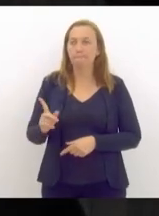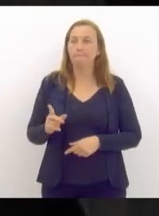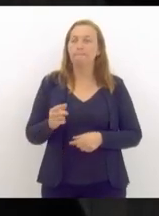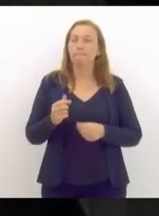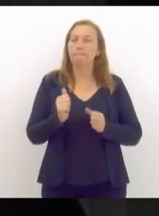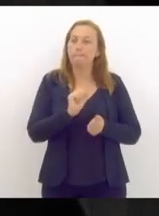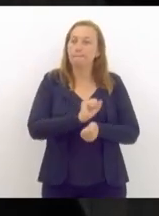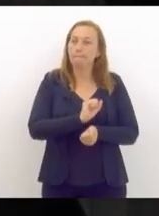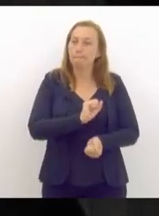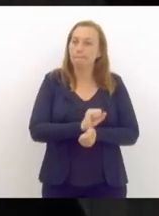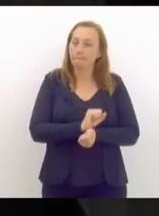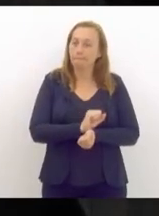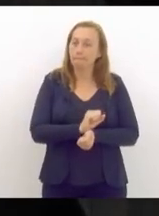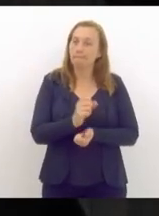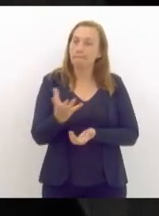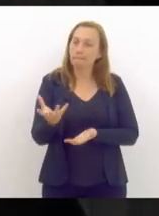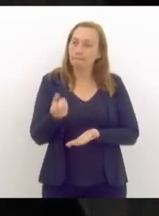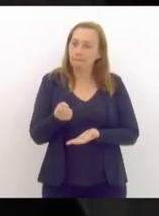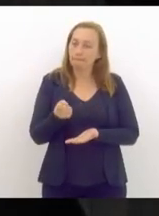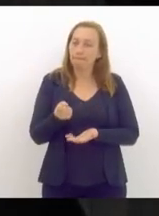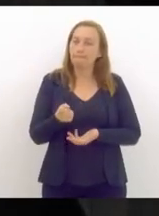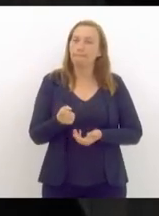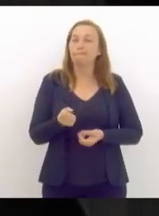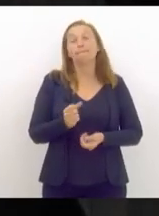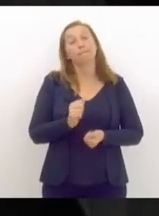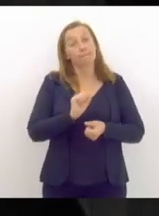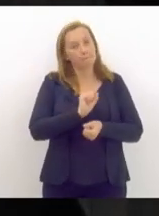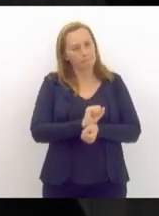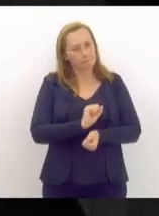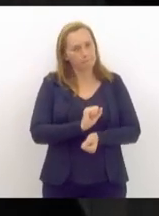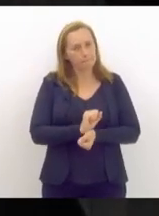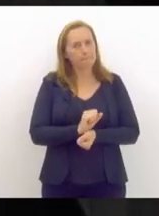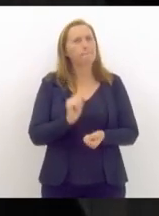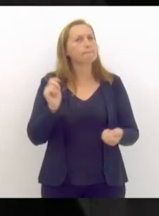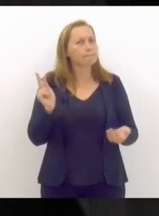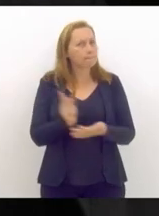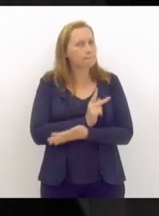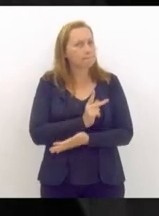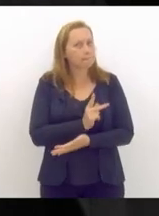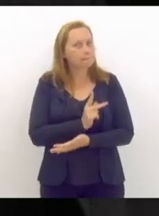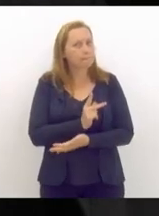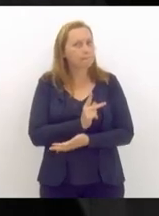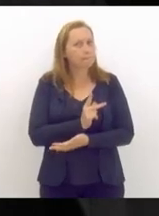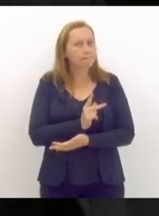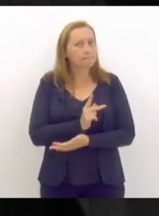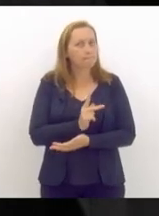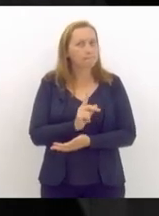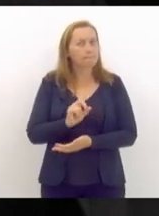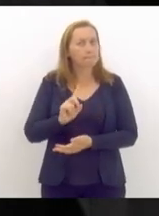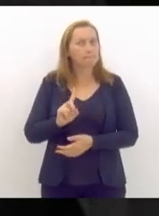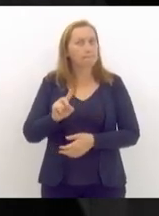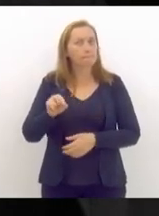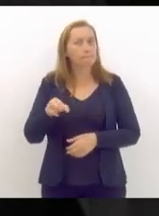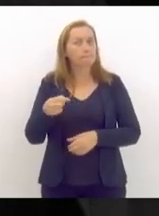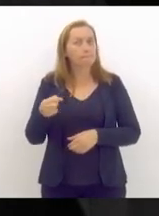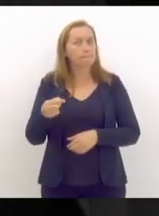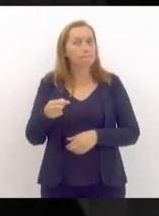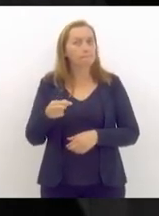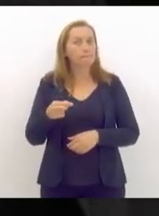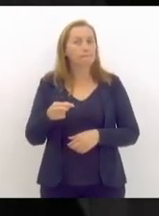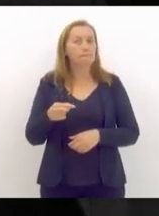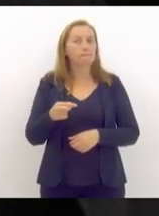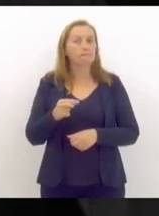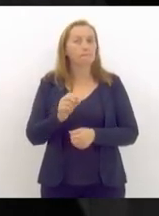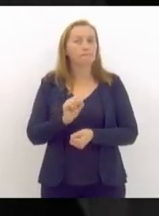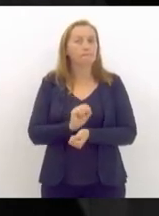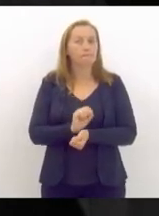decisão. Espero que isso venha a acontecer nas próximas horas. E estamos, ao